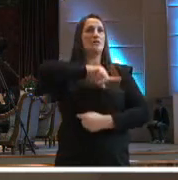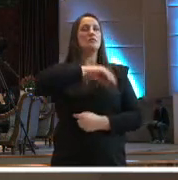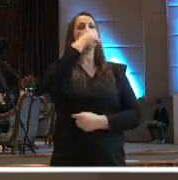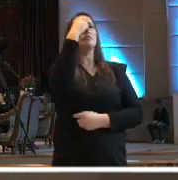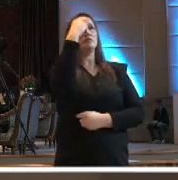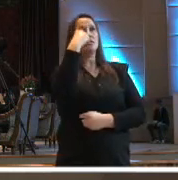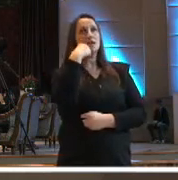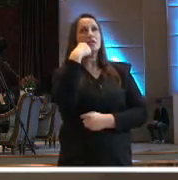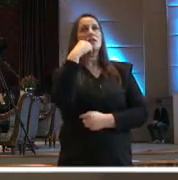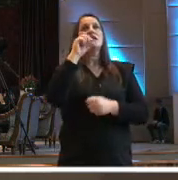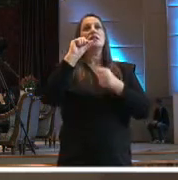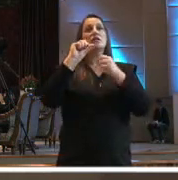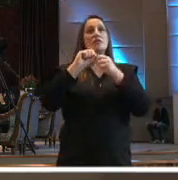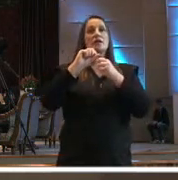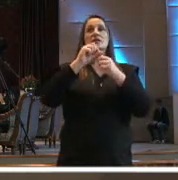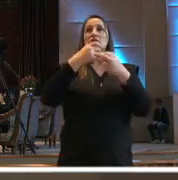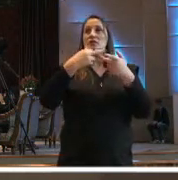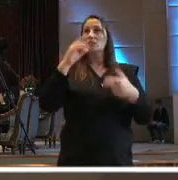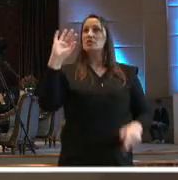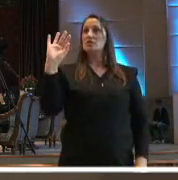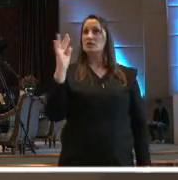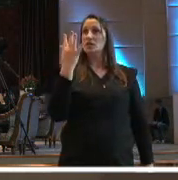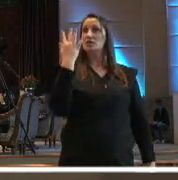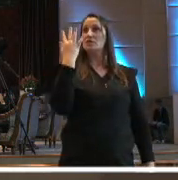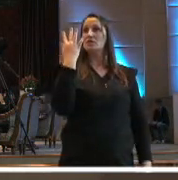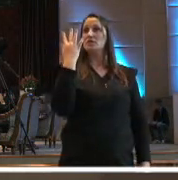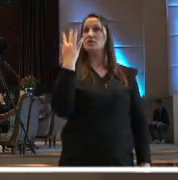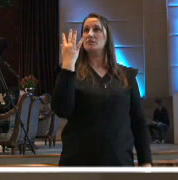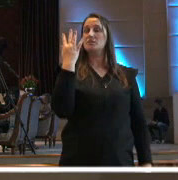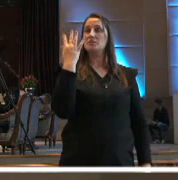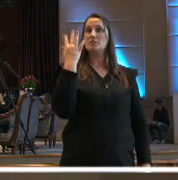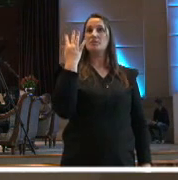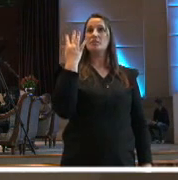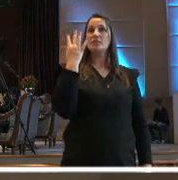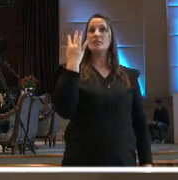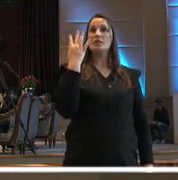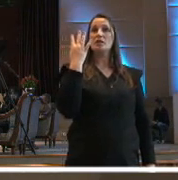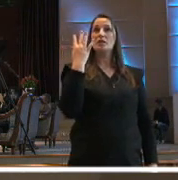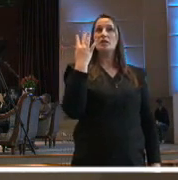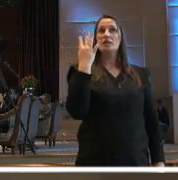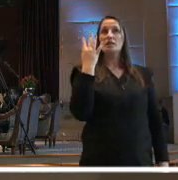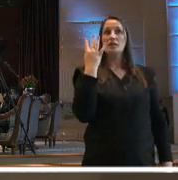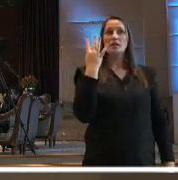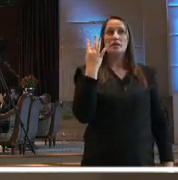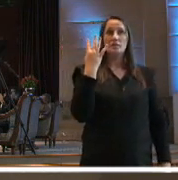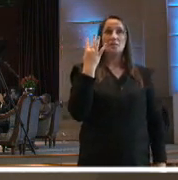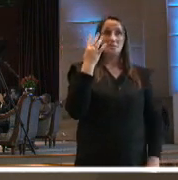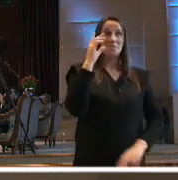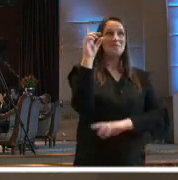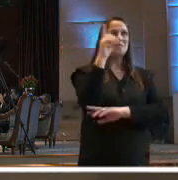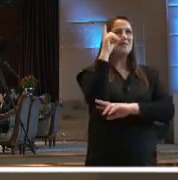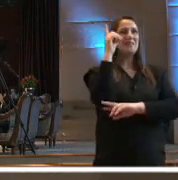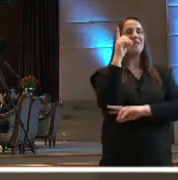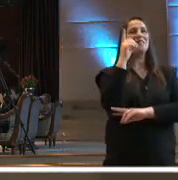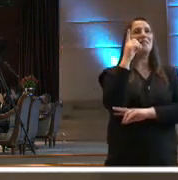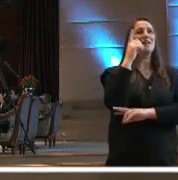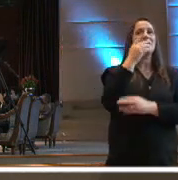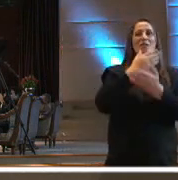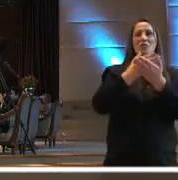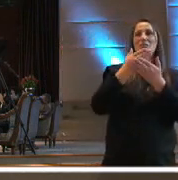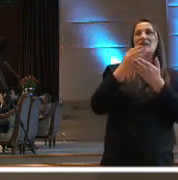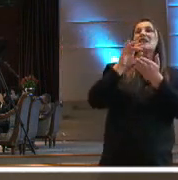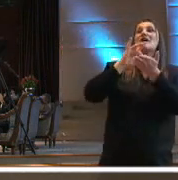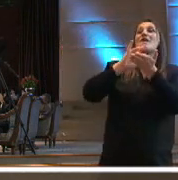que faz com que as coisas aconteçam. E aí ele faz isso, e porque ele clamou e